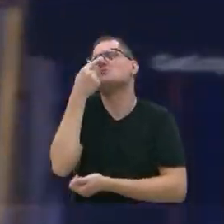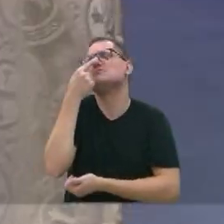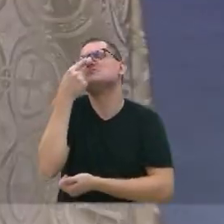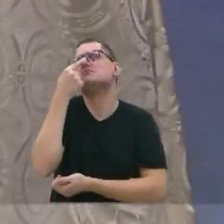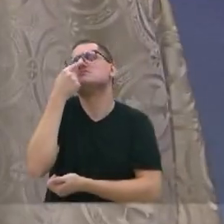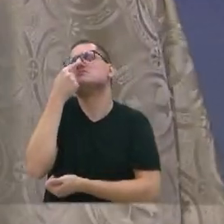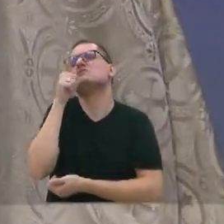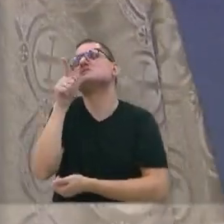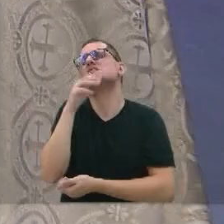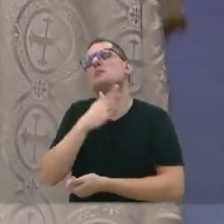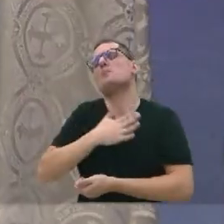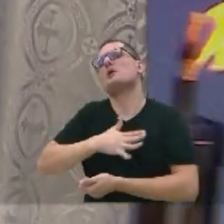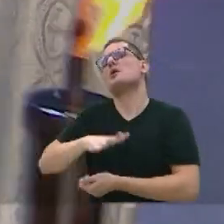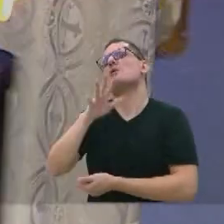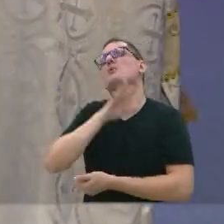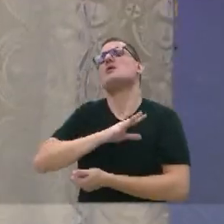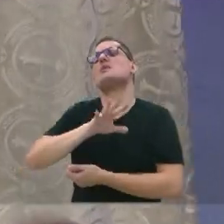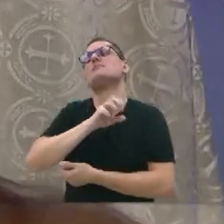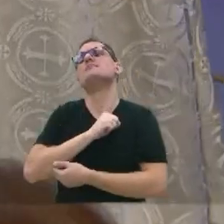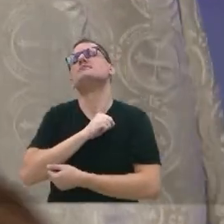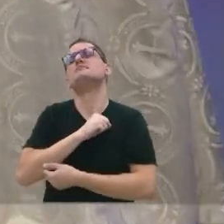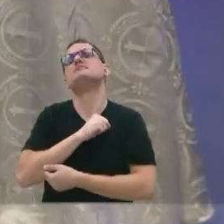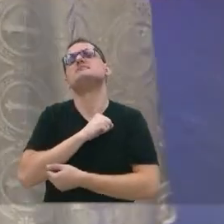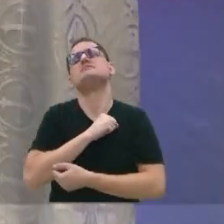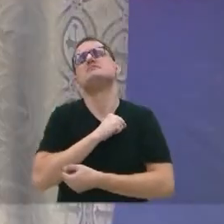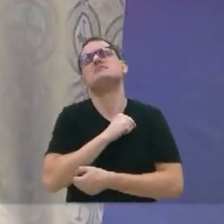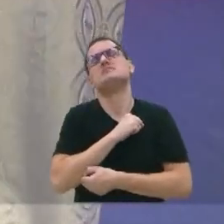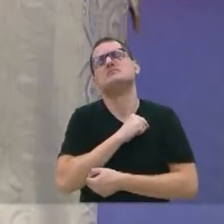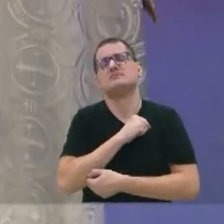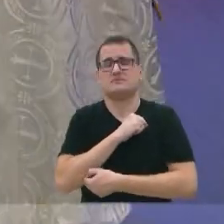de meu amor.